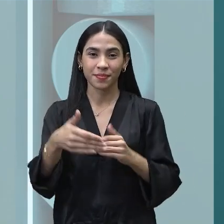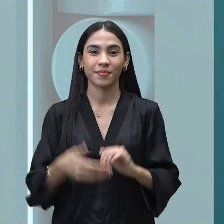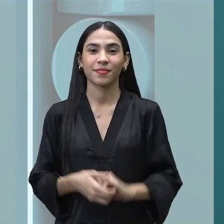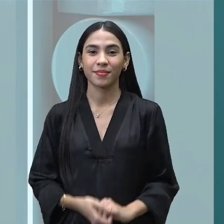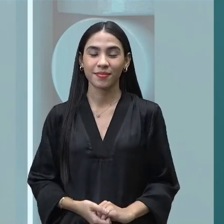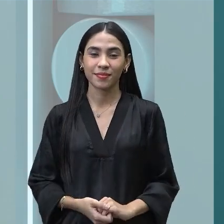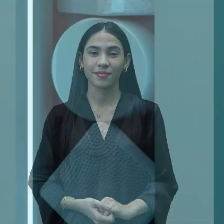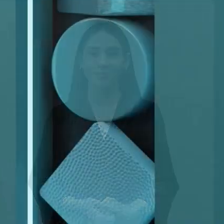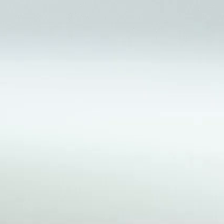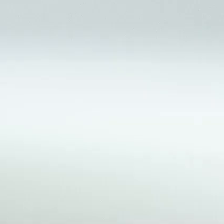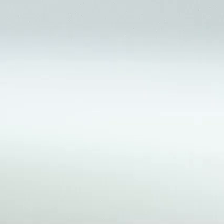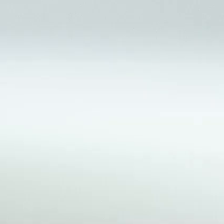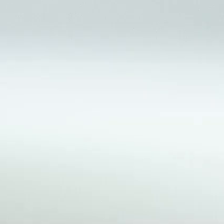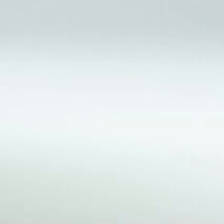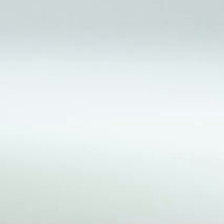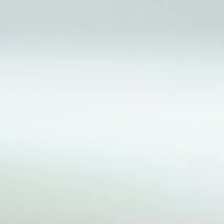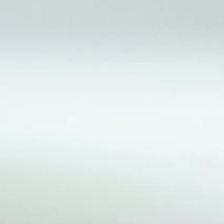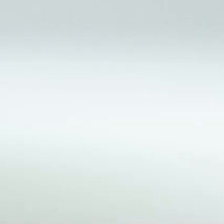aula.